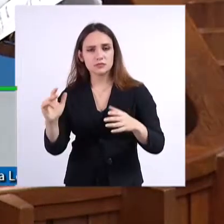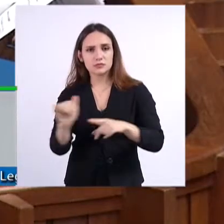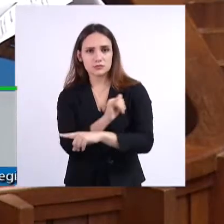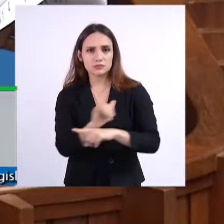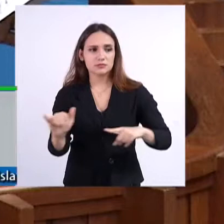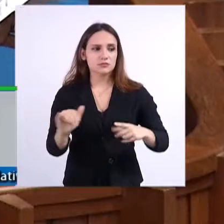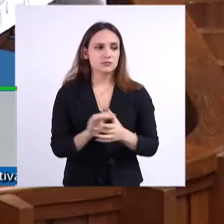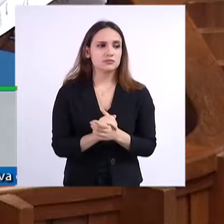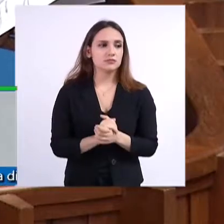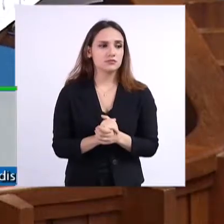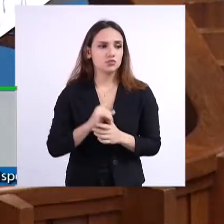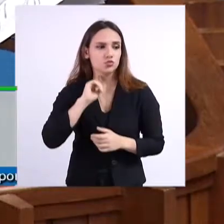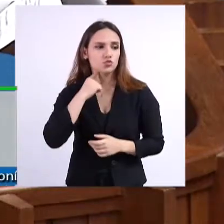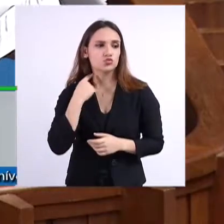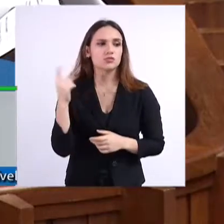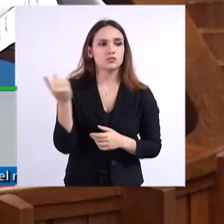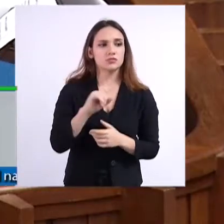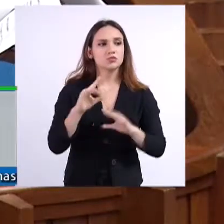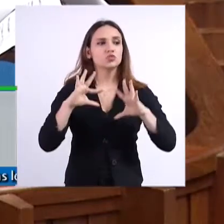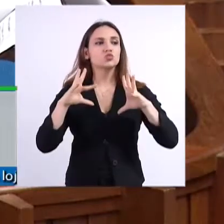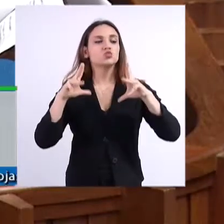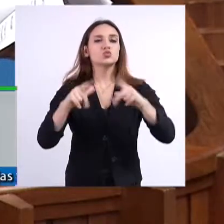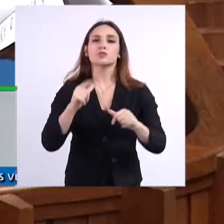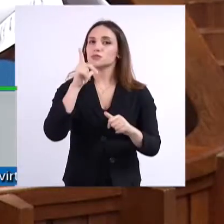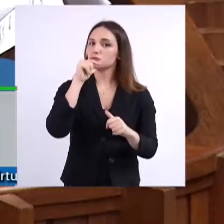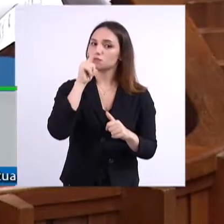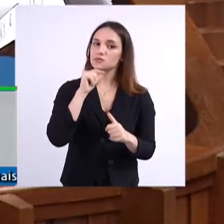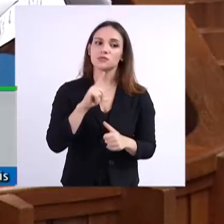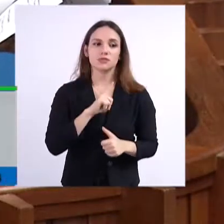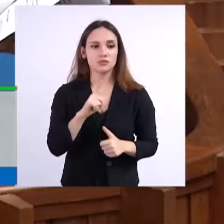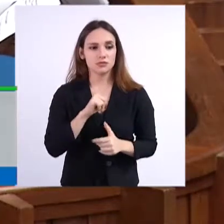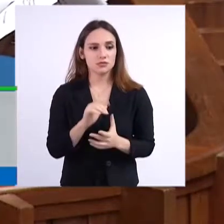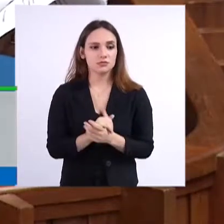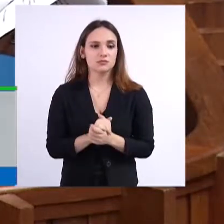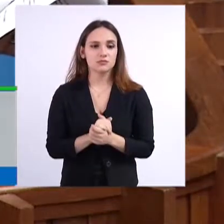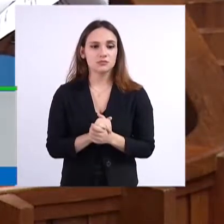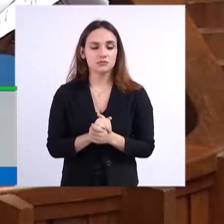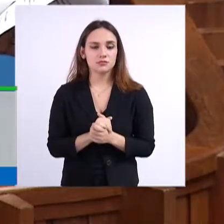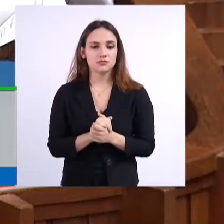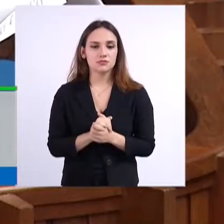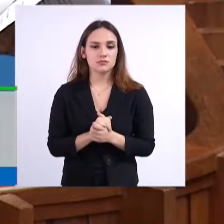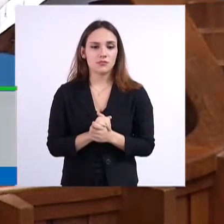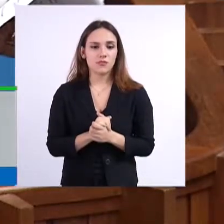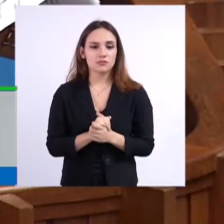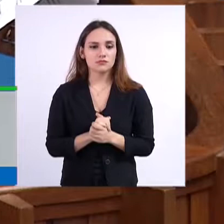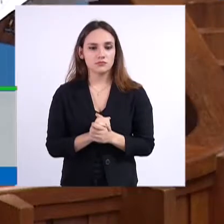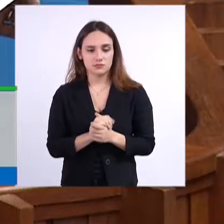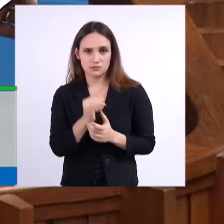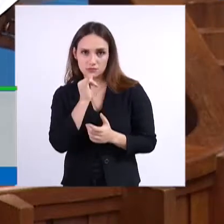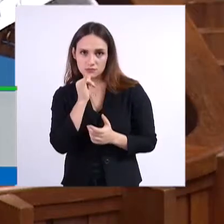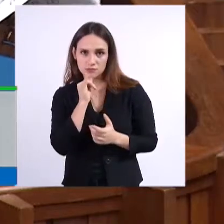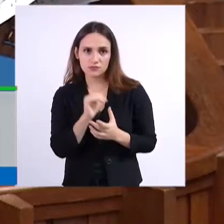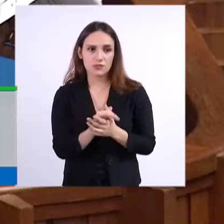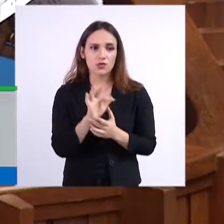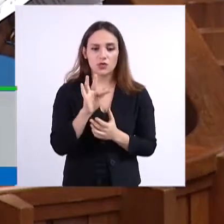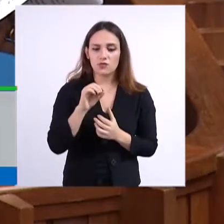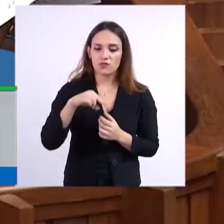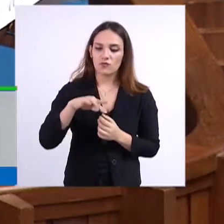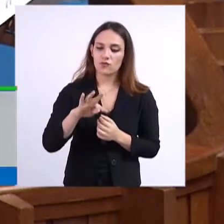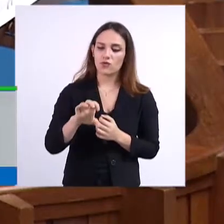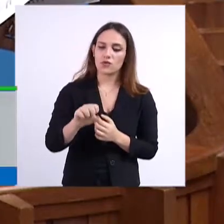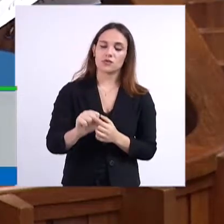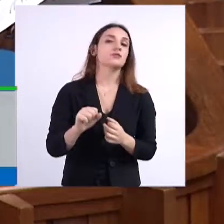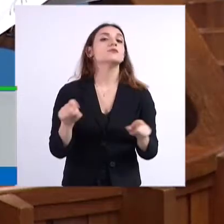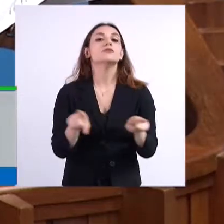visem a não poluição dos recursos hídricos, assim como a despoluição daquelas fontes e reservas